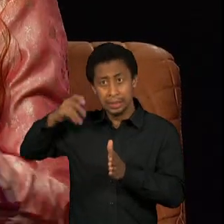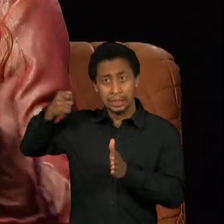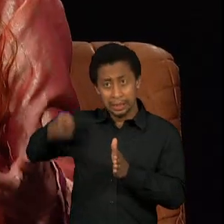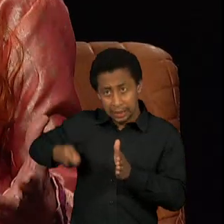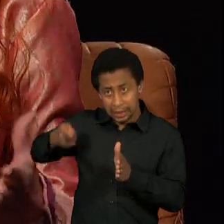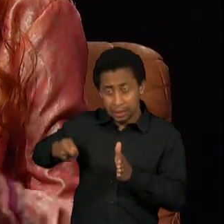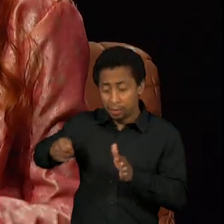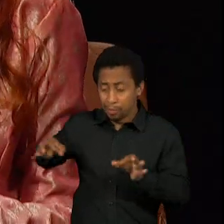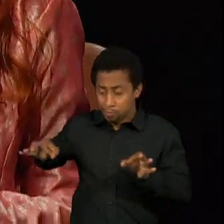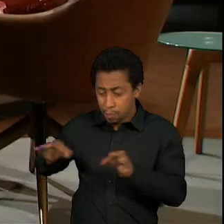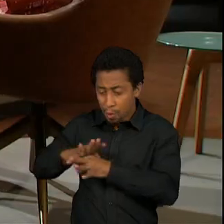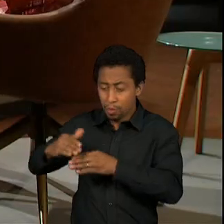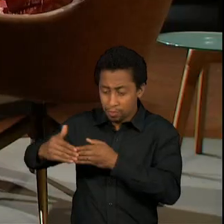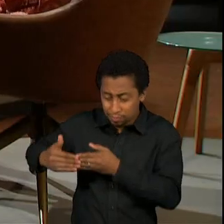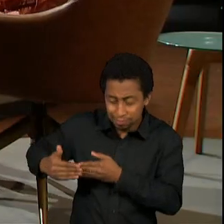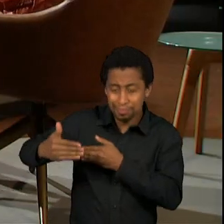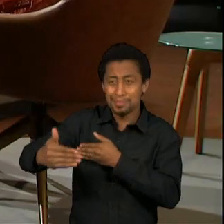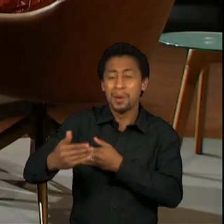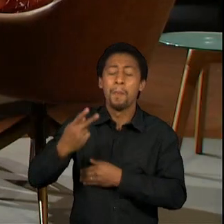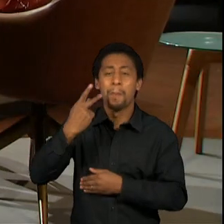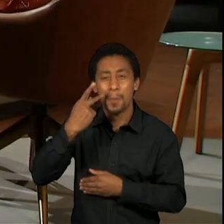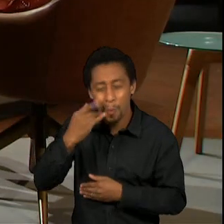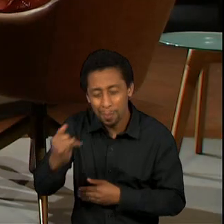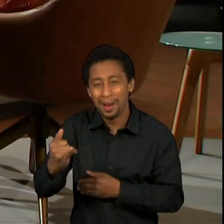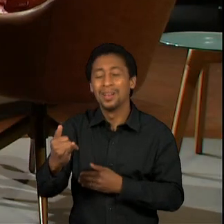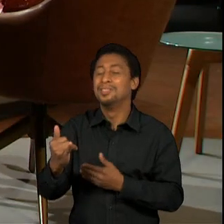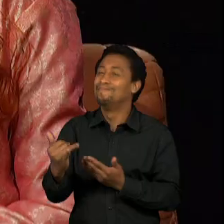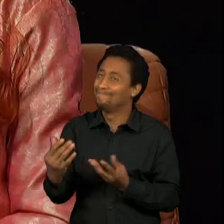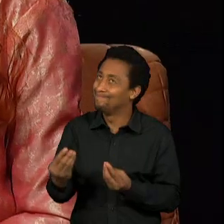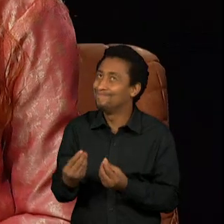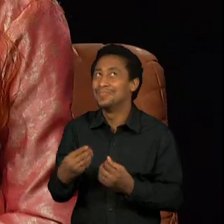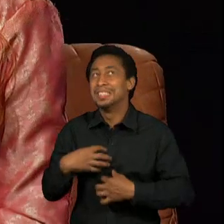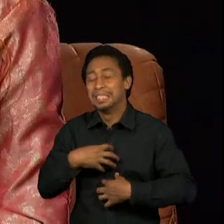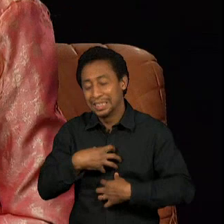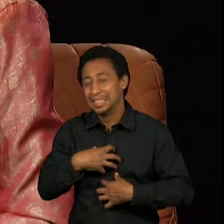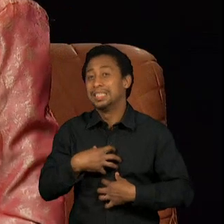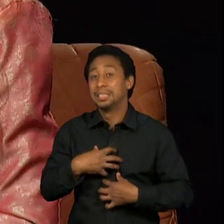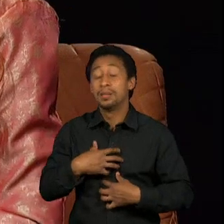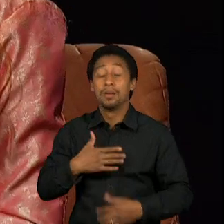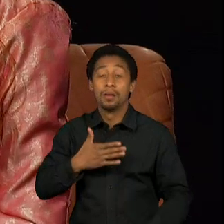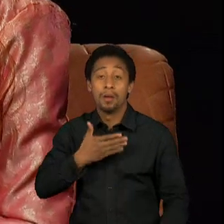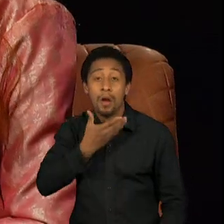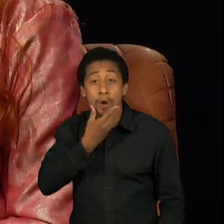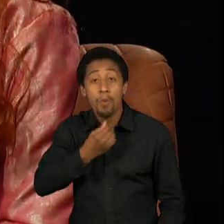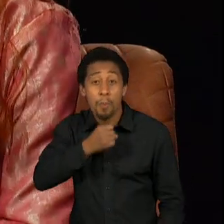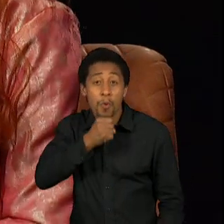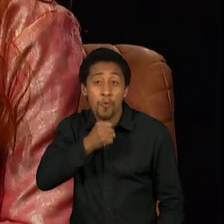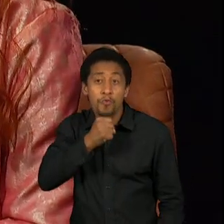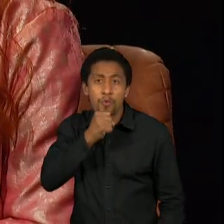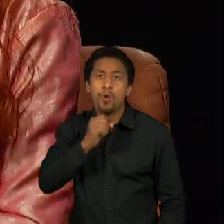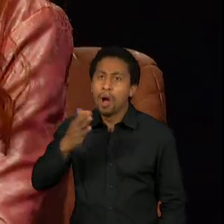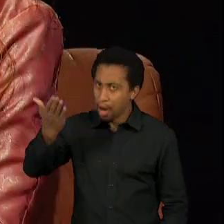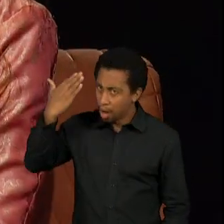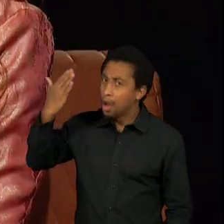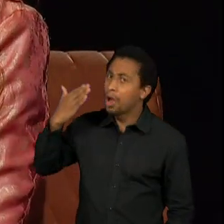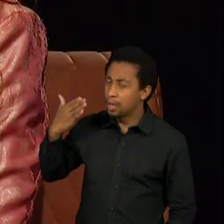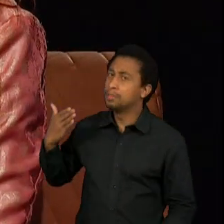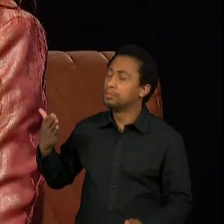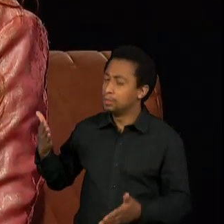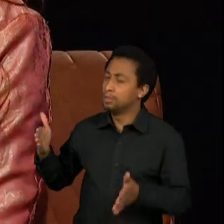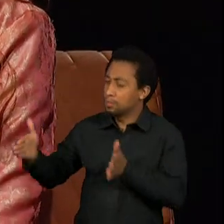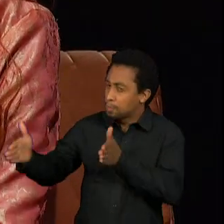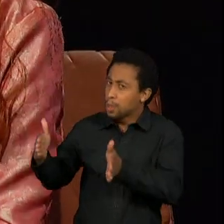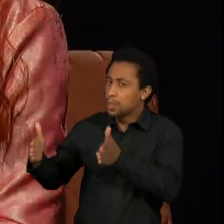família de fazendeiros, né? E exatamente meu avô, ele foi interventor naquela época de Getúlio,